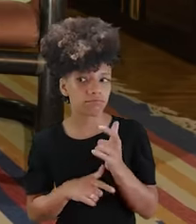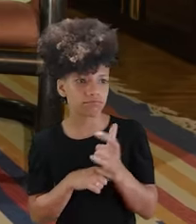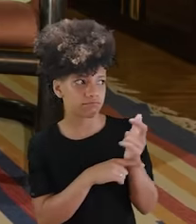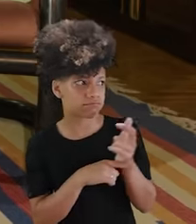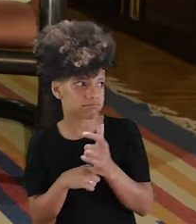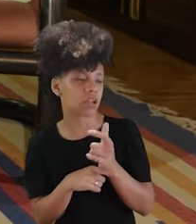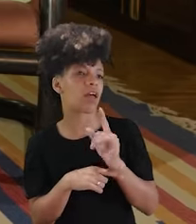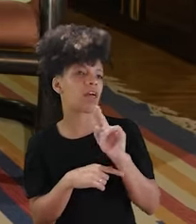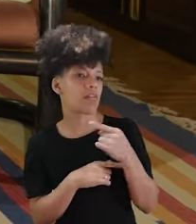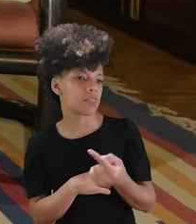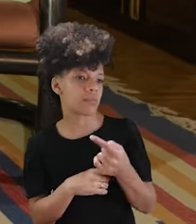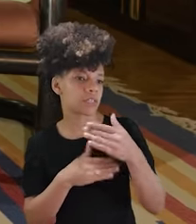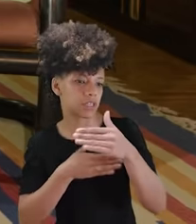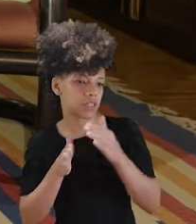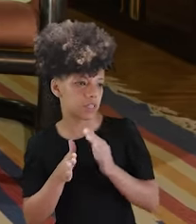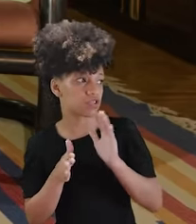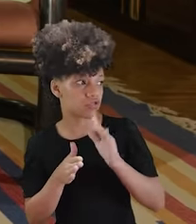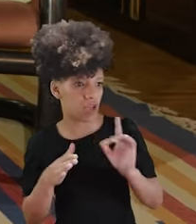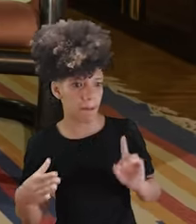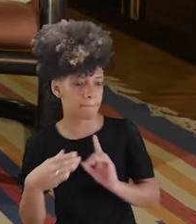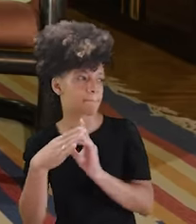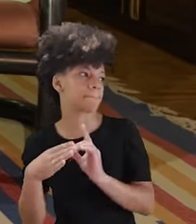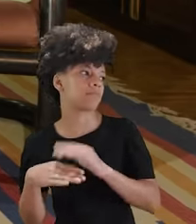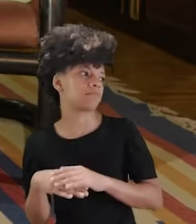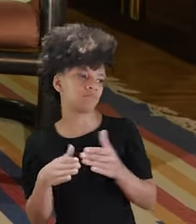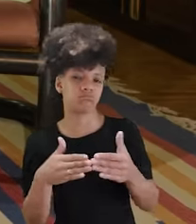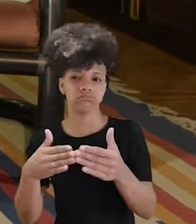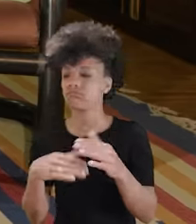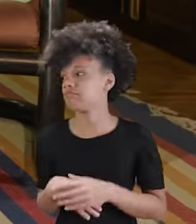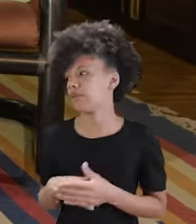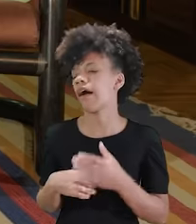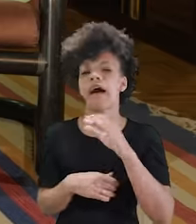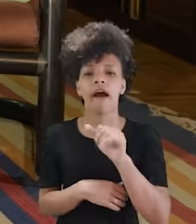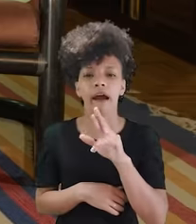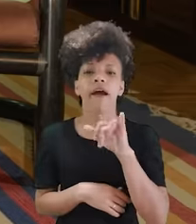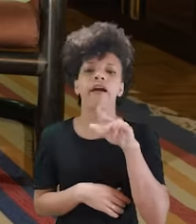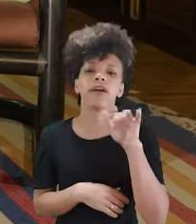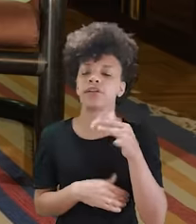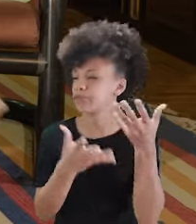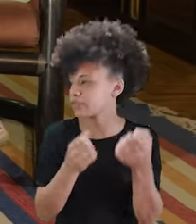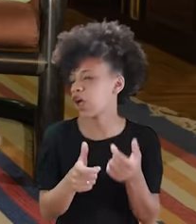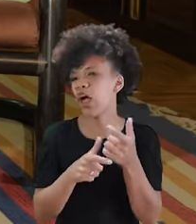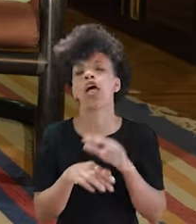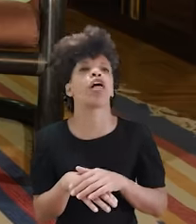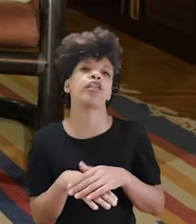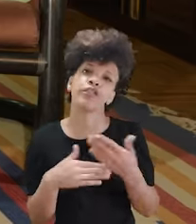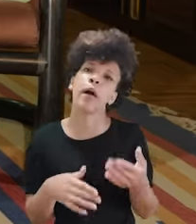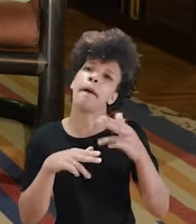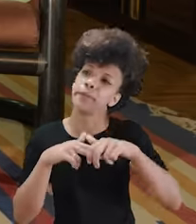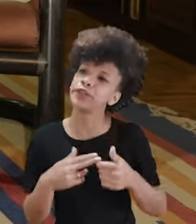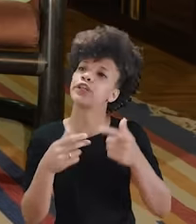agora o Carlinhos favor de arma está falando a mesma por isso que andava no Brasil não sei como é que funciona um polícia que tem porte de arma ele